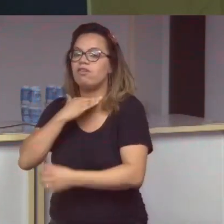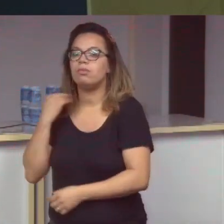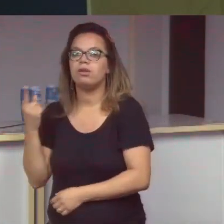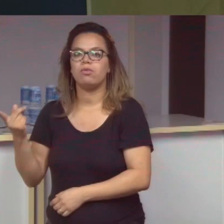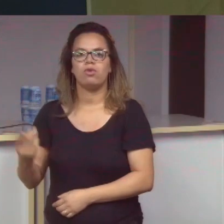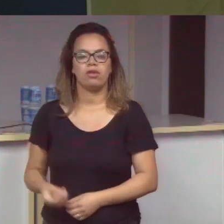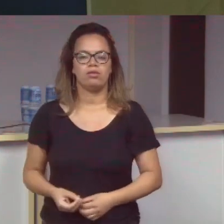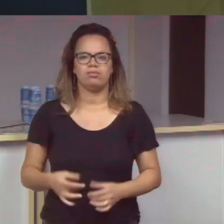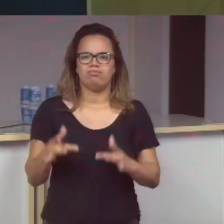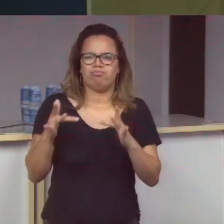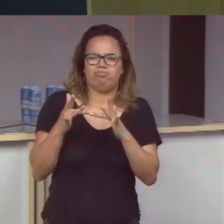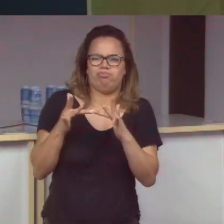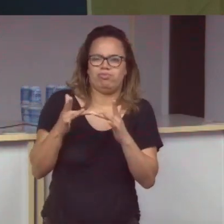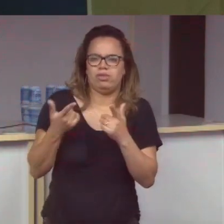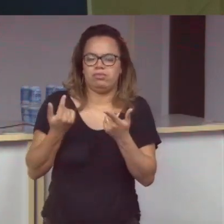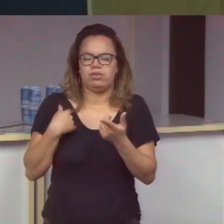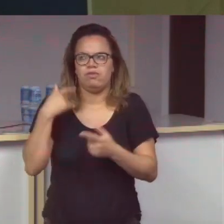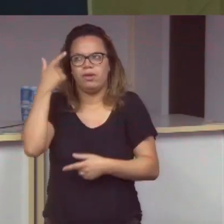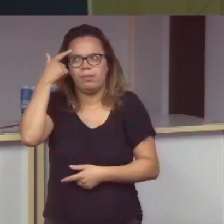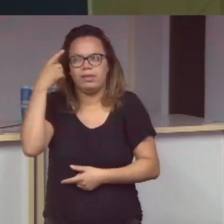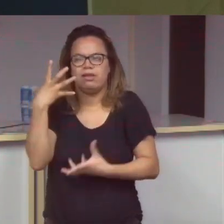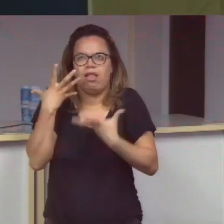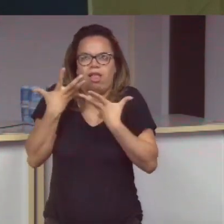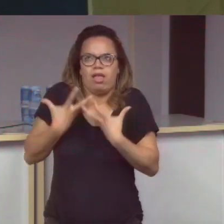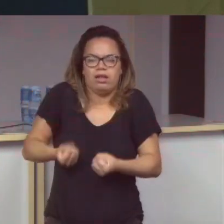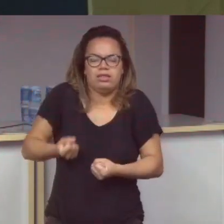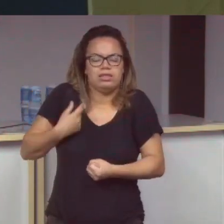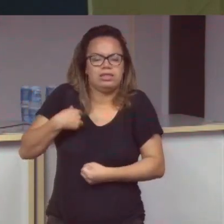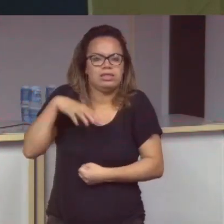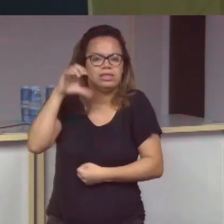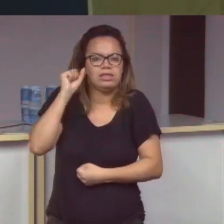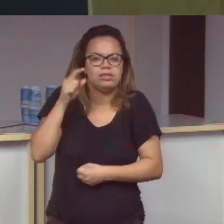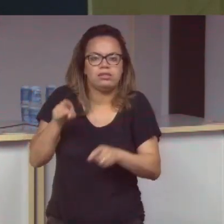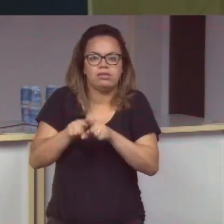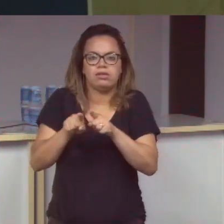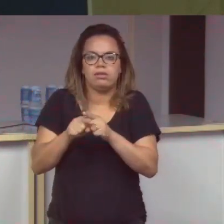tanto sentido ele ouvir isso como um de